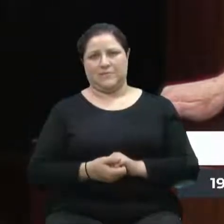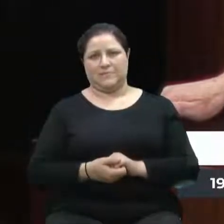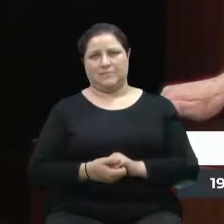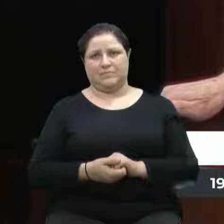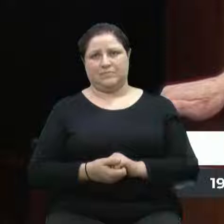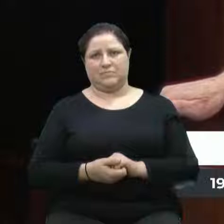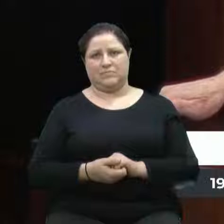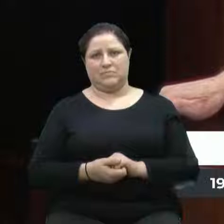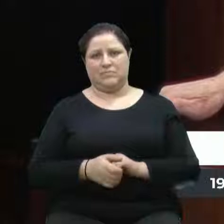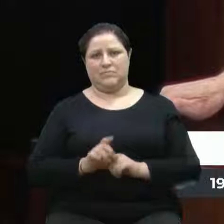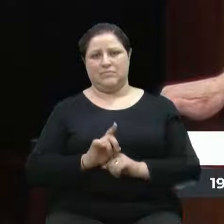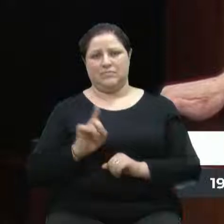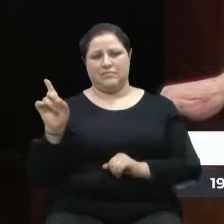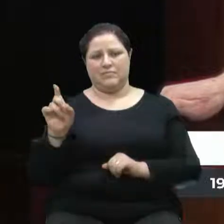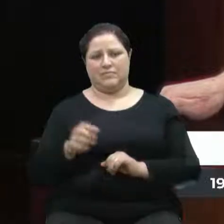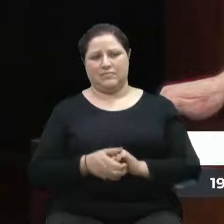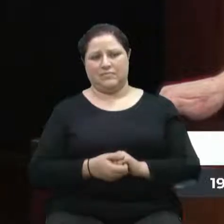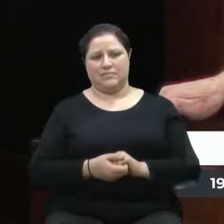lá